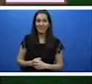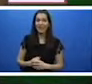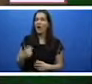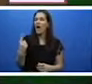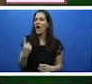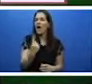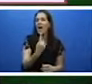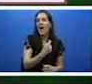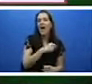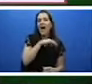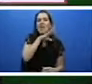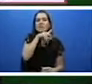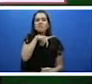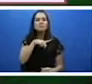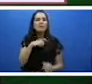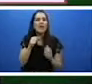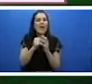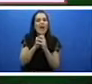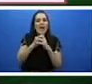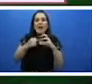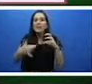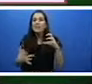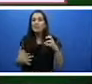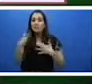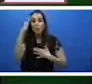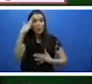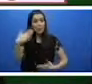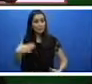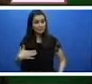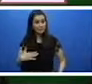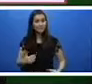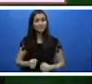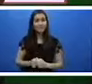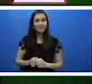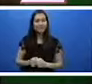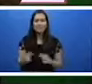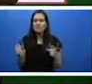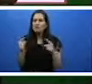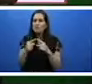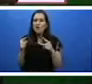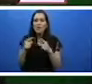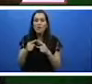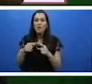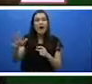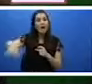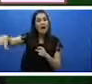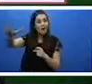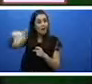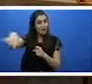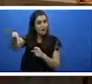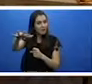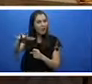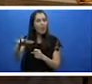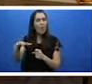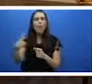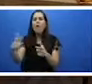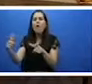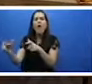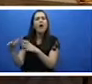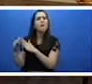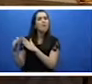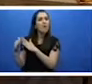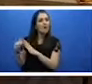animal tem as suas características físicas. A gente pode falar que de acordo com o seu ambiente, né? O seu habitat natural.